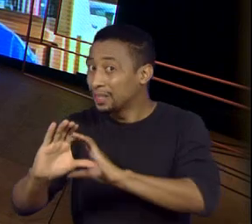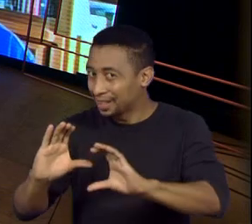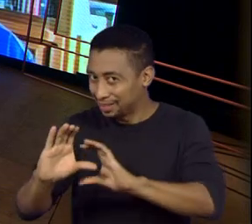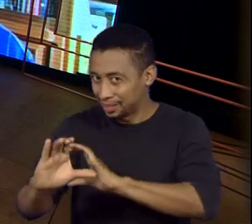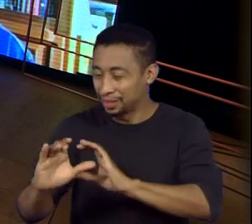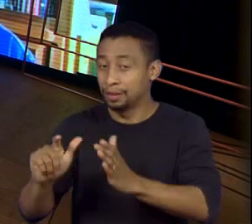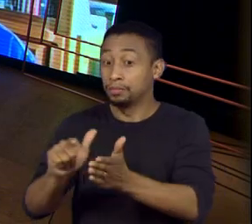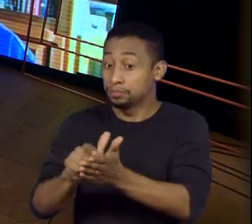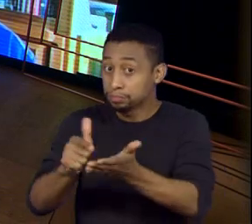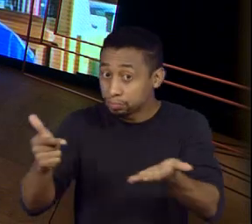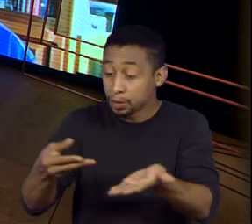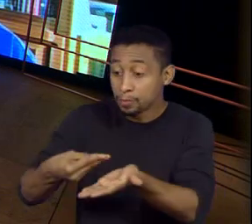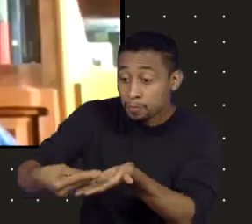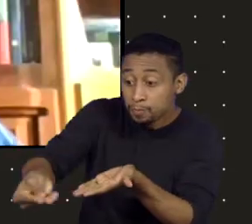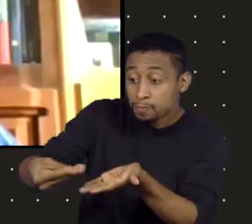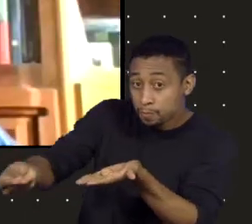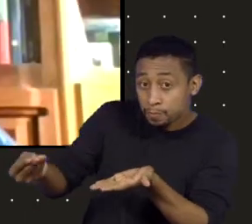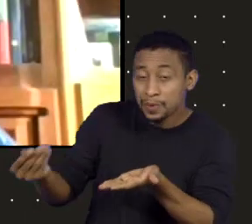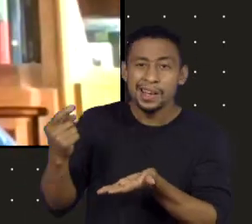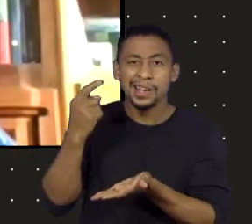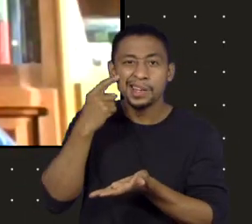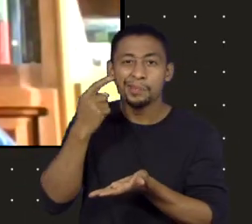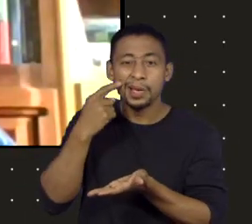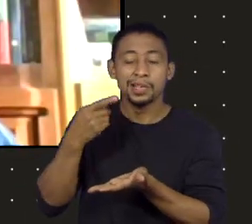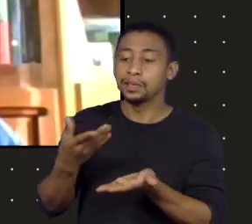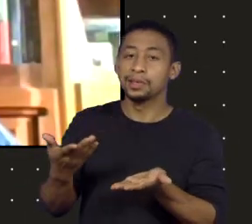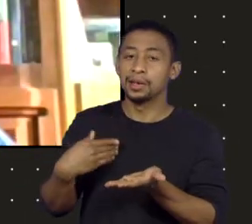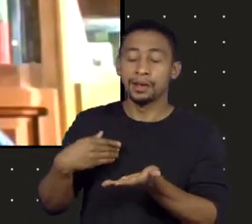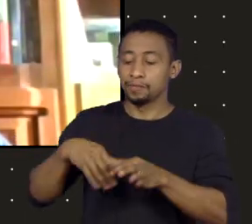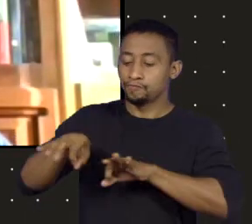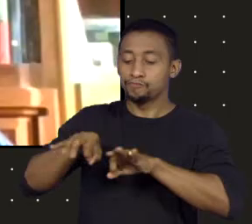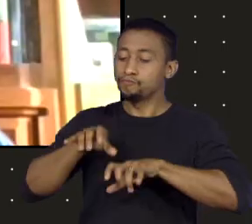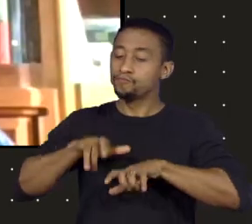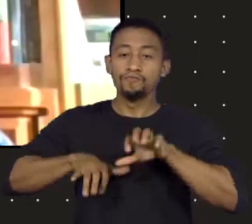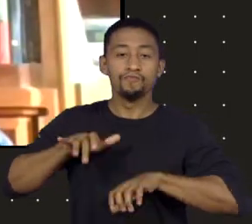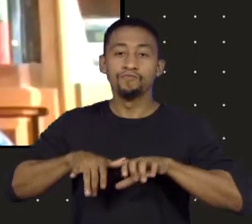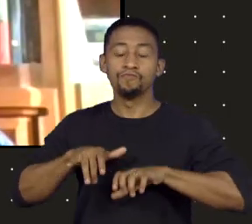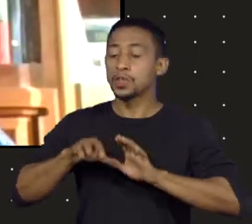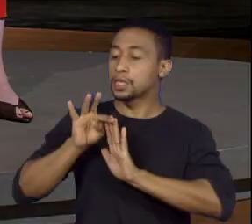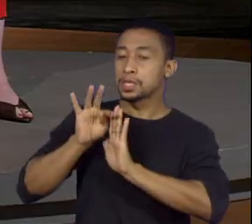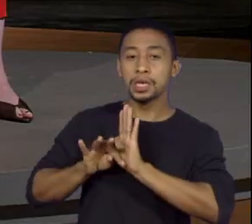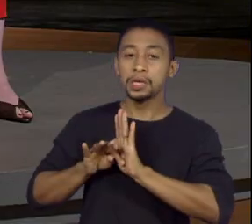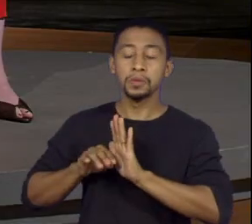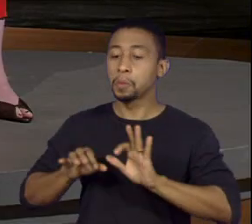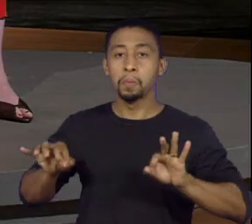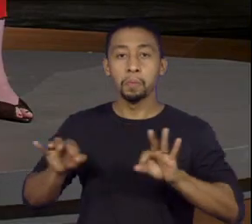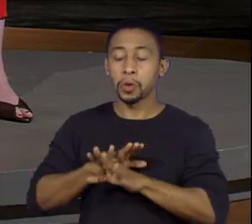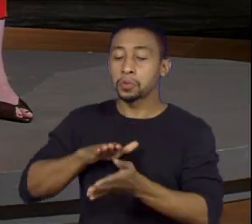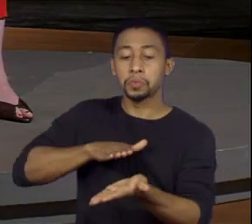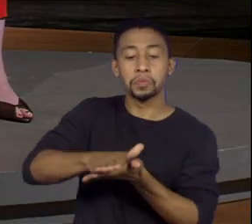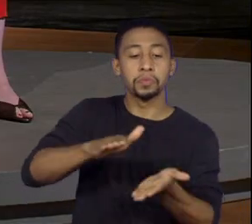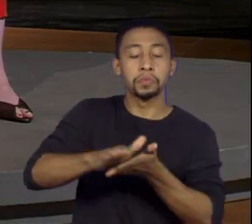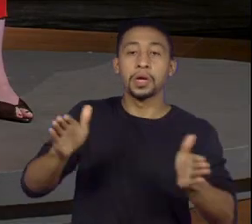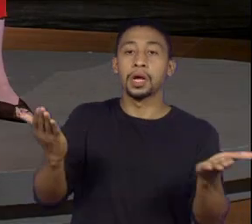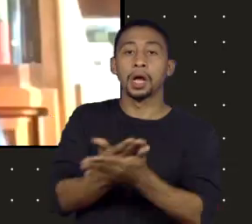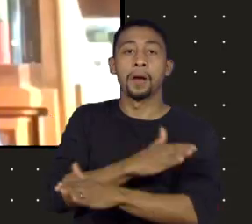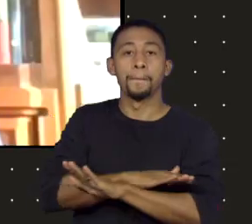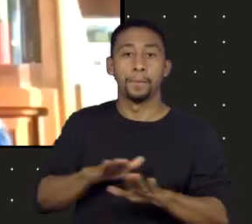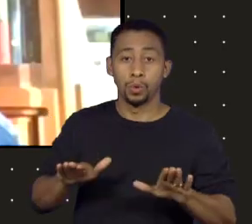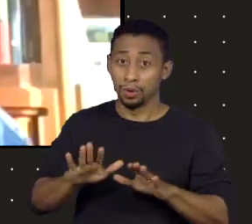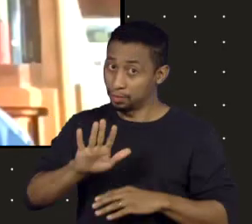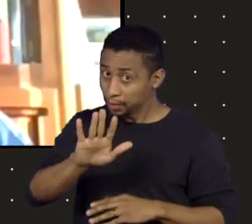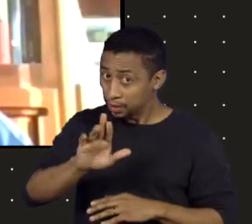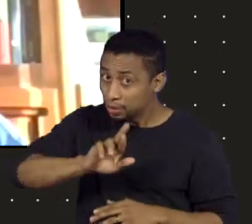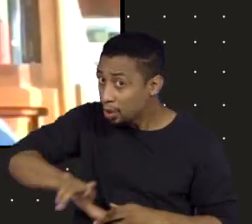nós fazemos, porque eles acham que tudo termina aqui em cima, na redação, na prancheta. Mas o teu ofício você